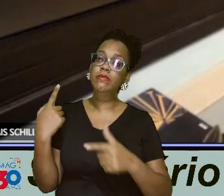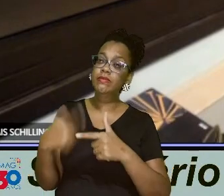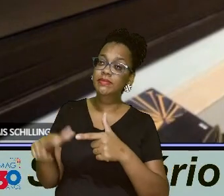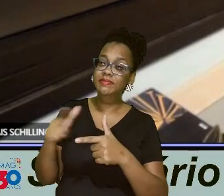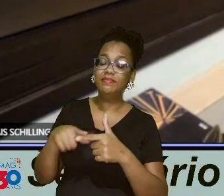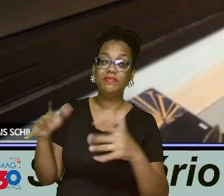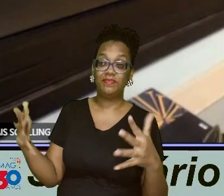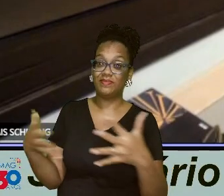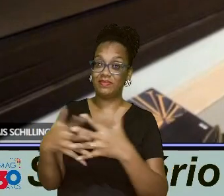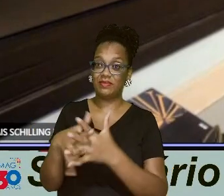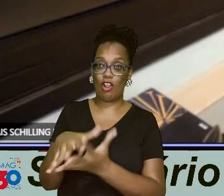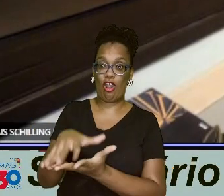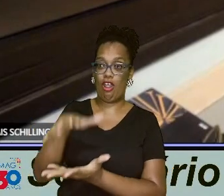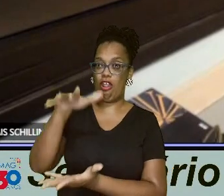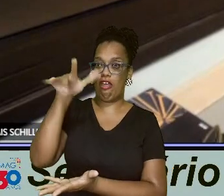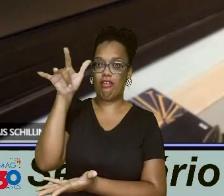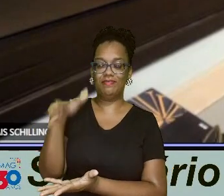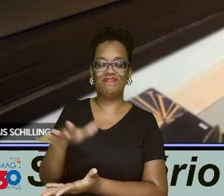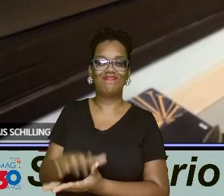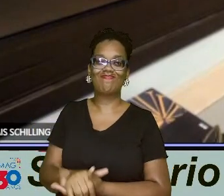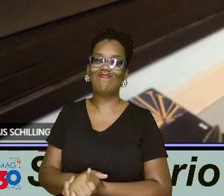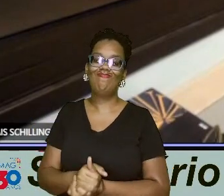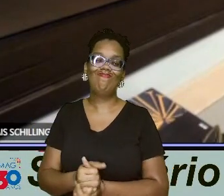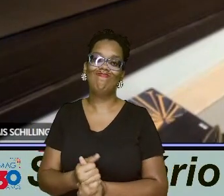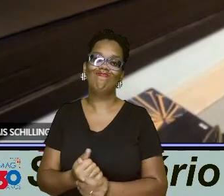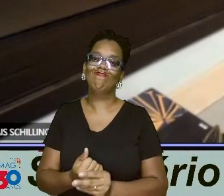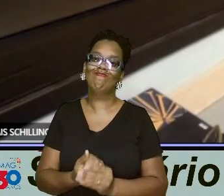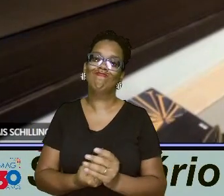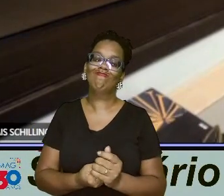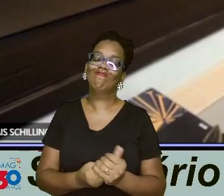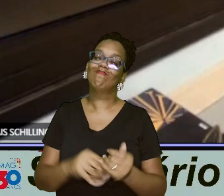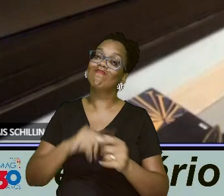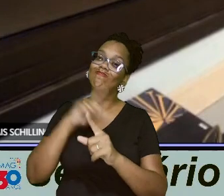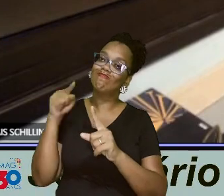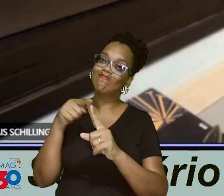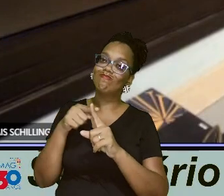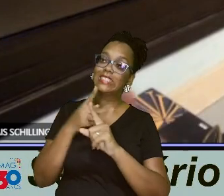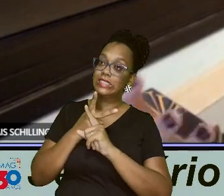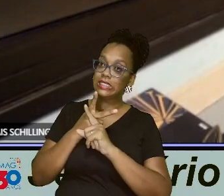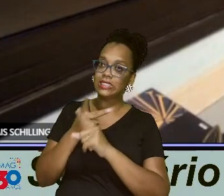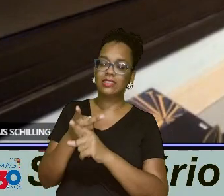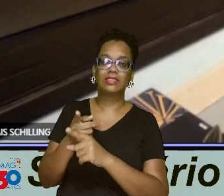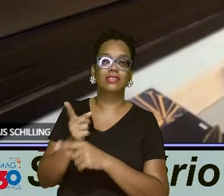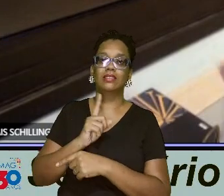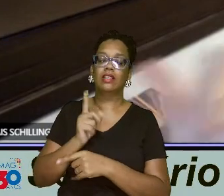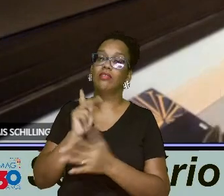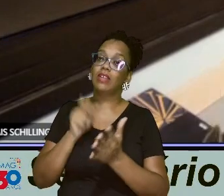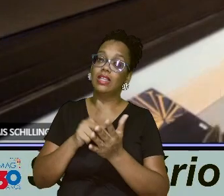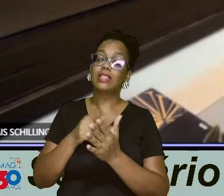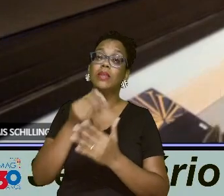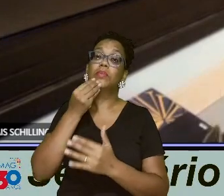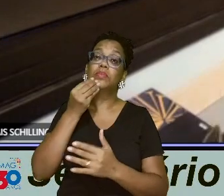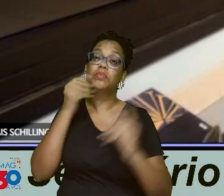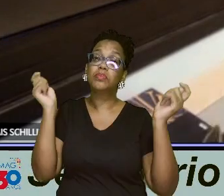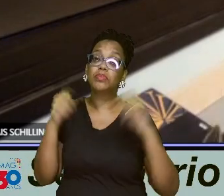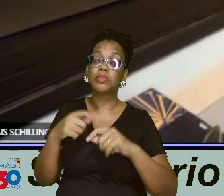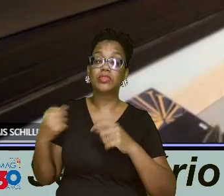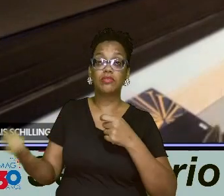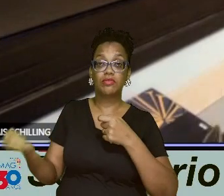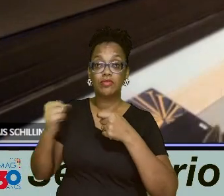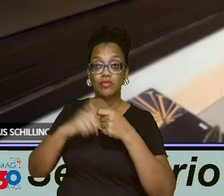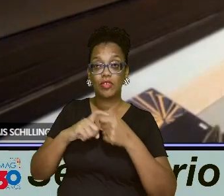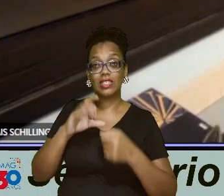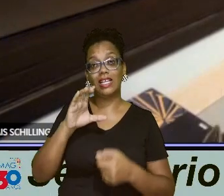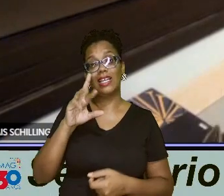é o congestionamento. O propósito que nós temos que perseguir é, na verdade, a possibilidade da recuperação desse